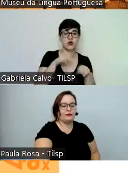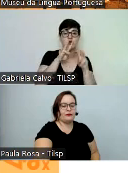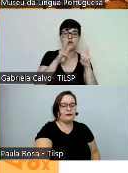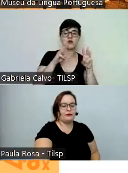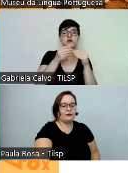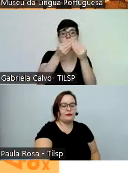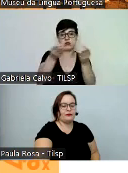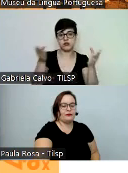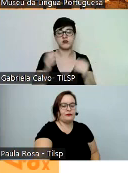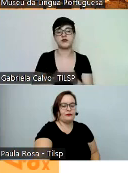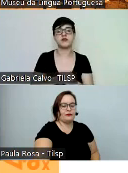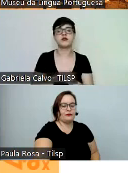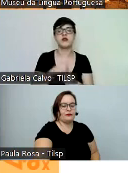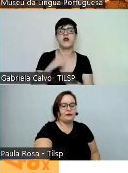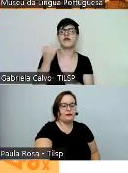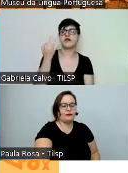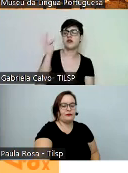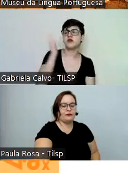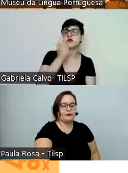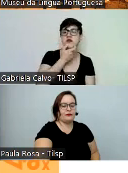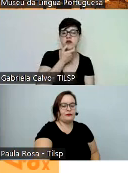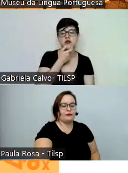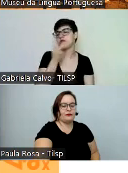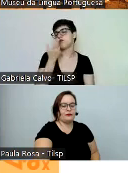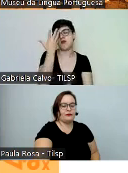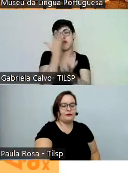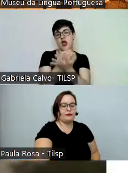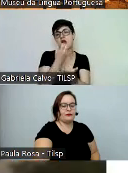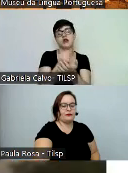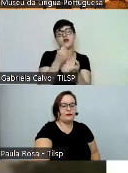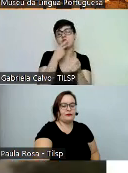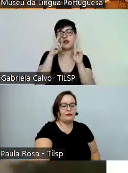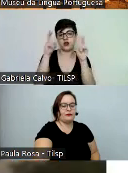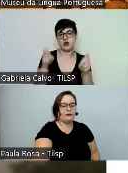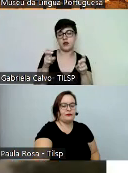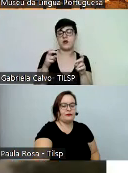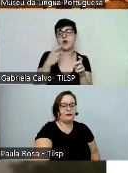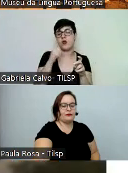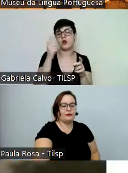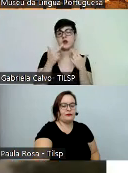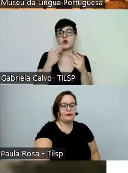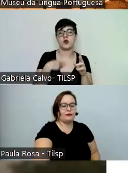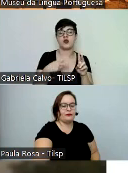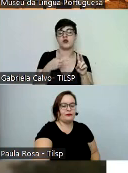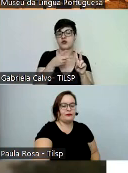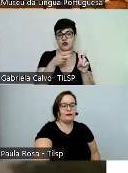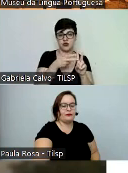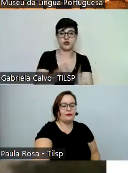em francês em inglês que as pessoas podem baixar para aprender mais sobre as línguas indígenas no Canadá